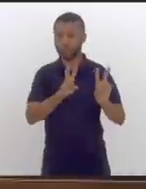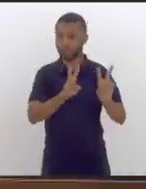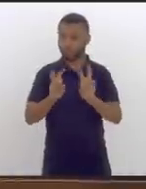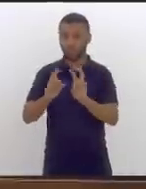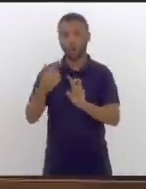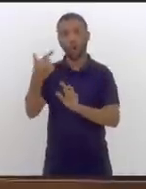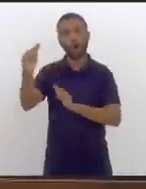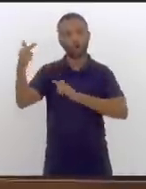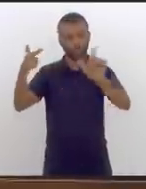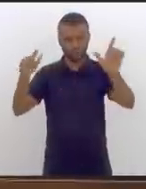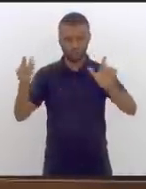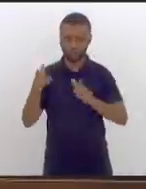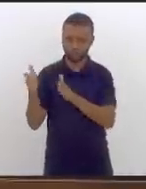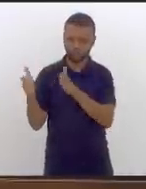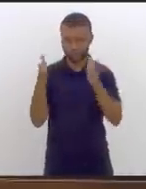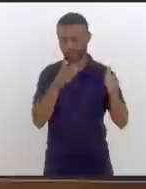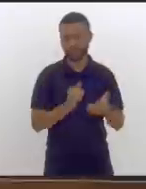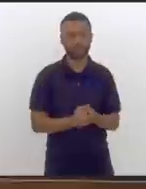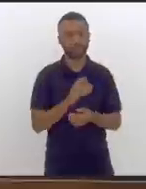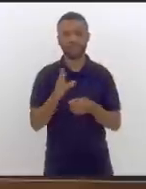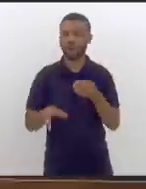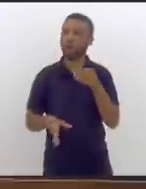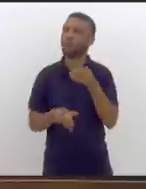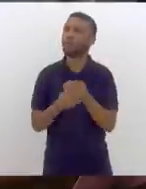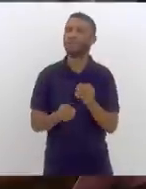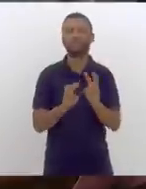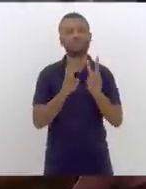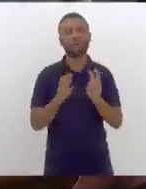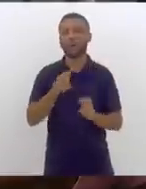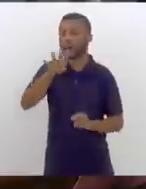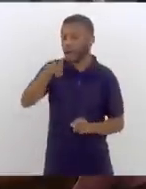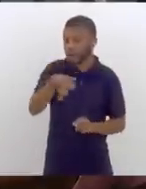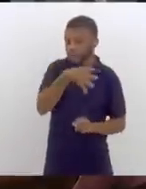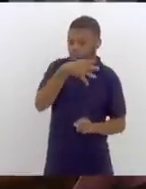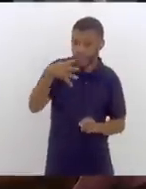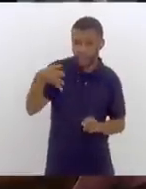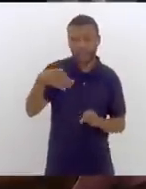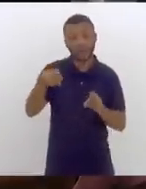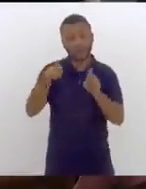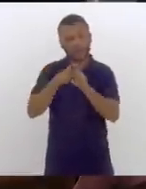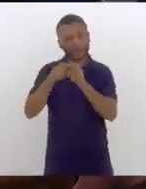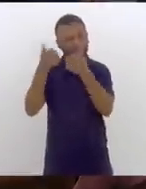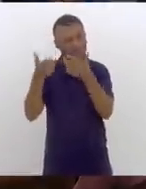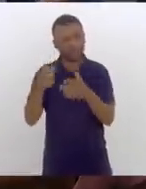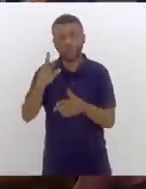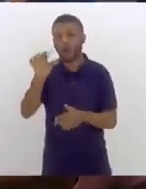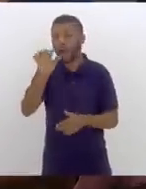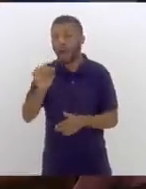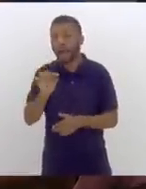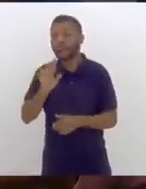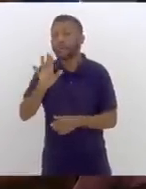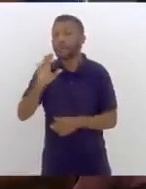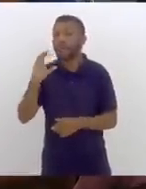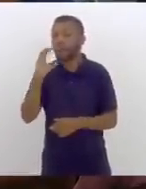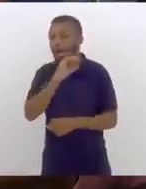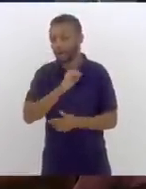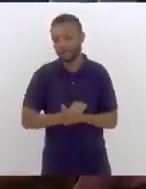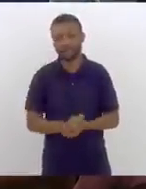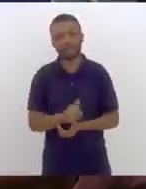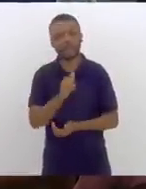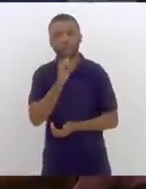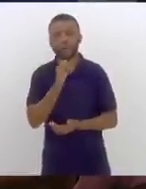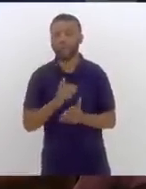rapidamente para fazer um complemento aqui em relação ao que diz escala e vai entrar um pouquinho no rádio mas é rápido o decreto